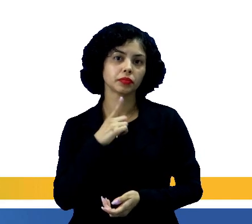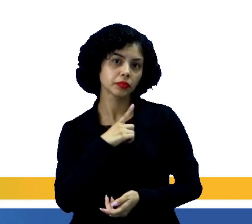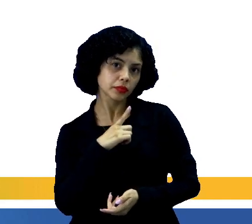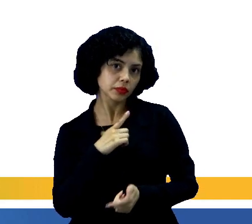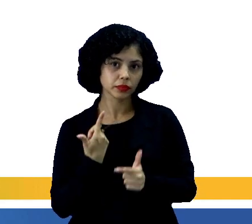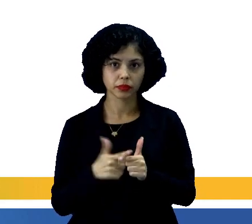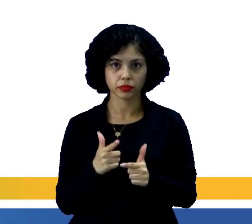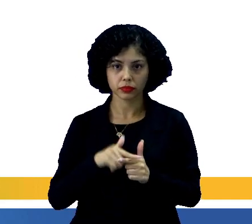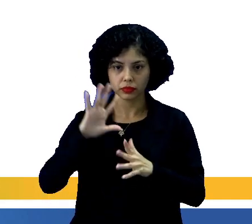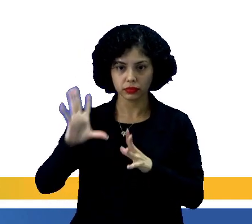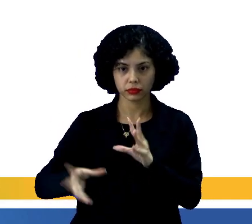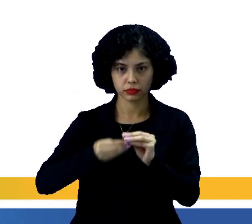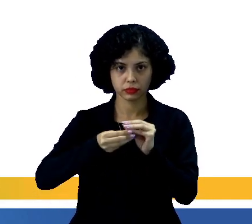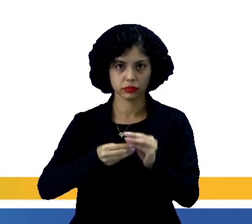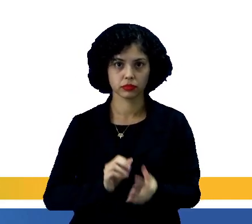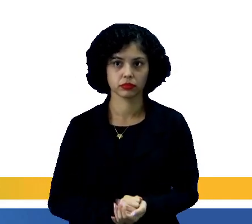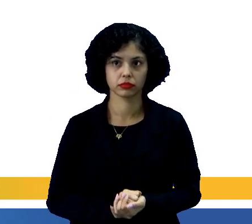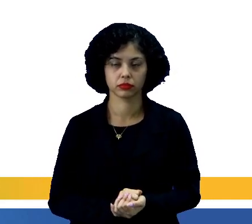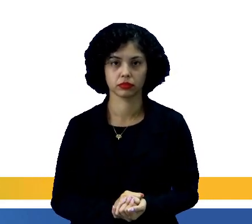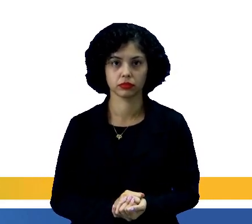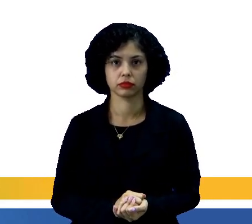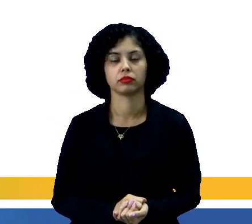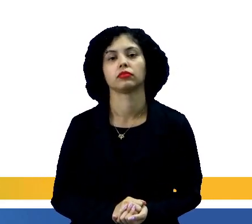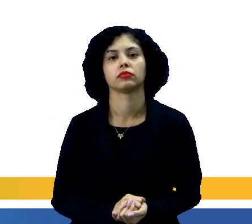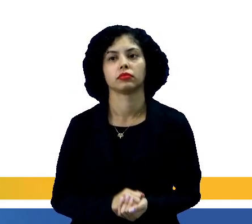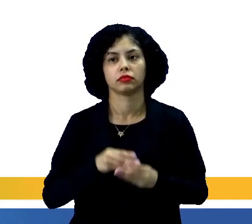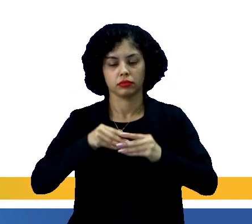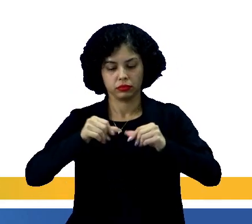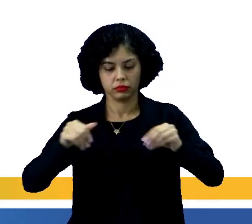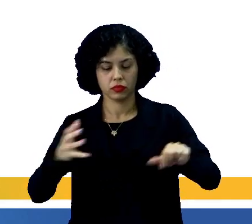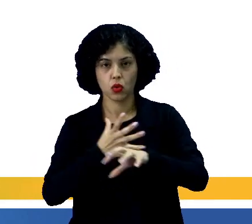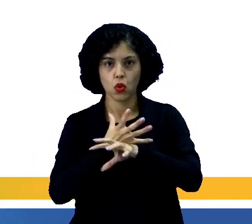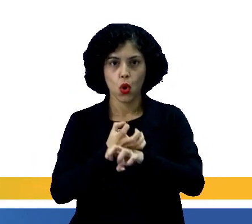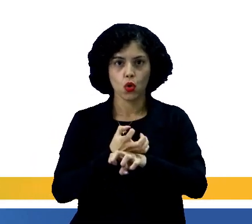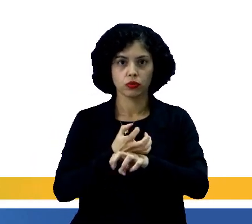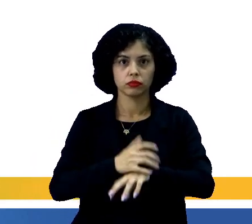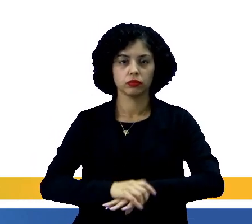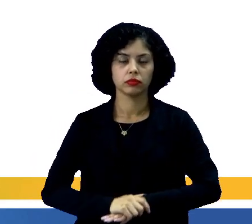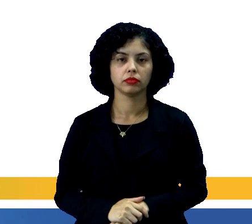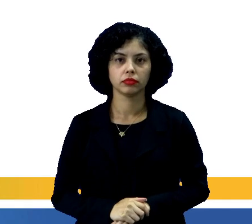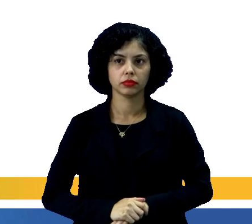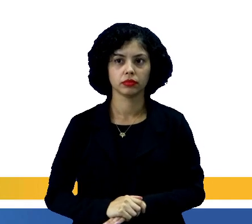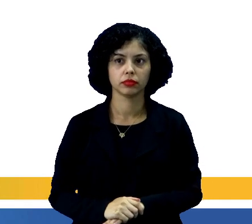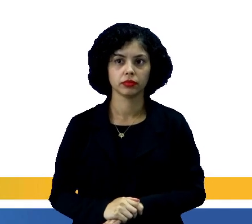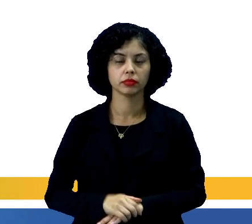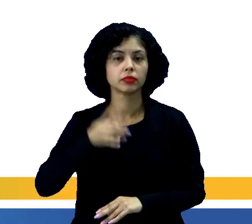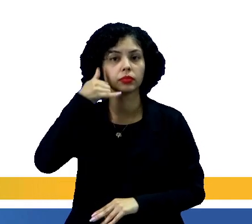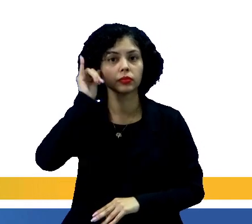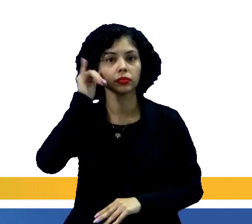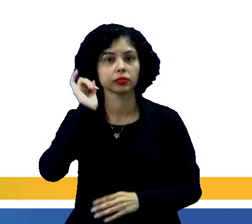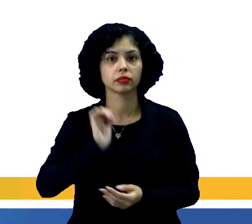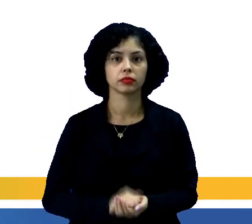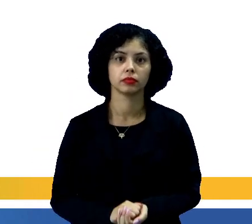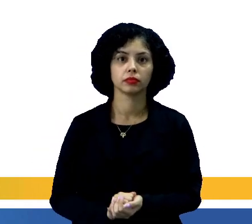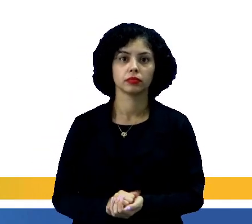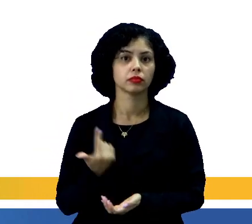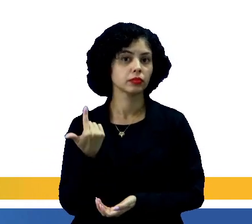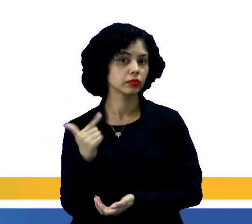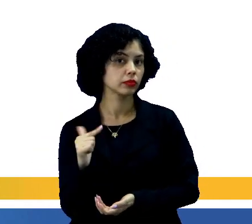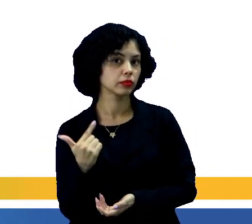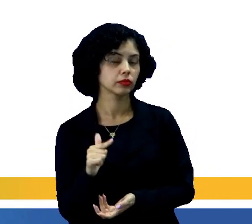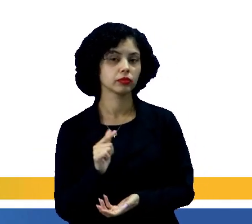situação completamente oposta, né? Um solo seco, somente os galhos da árvore, né?